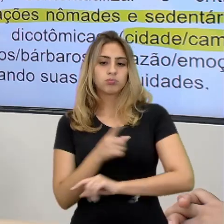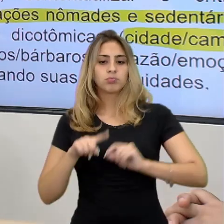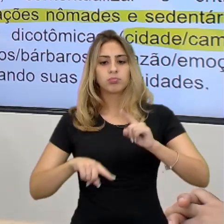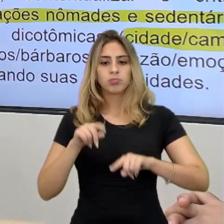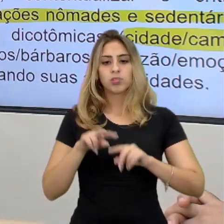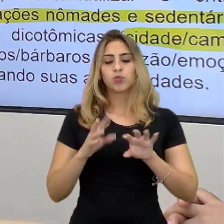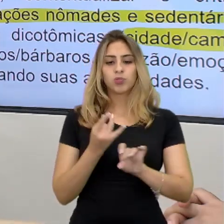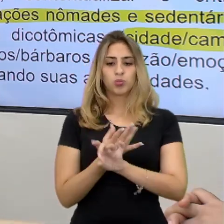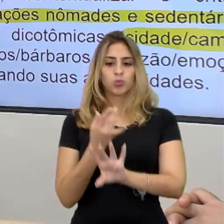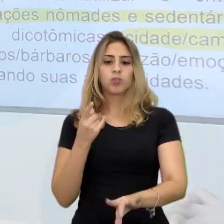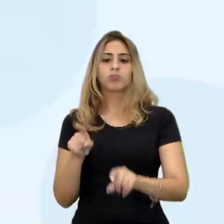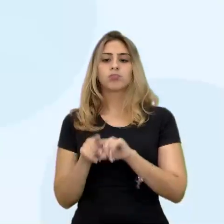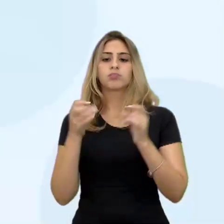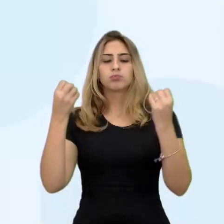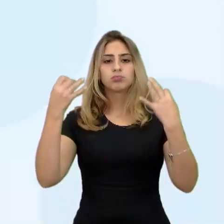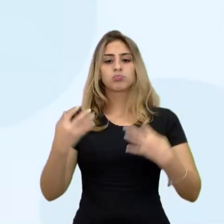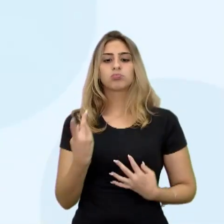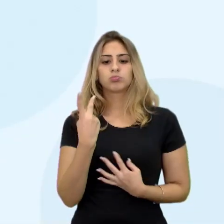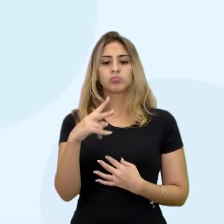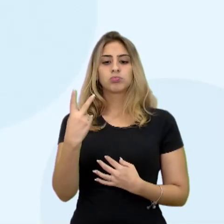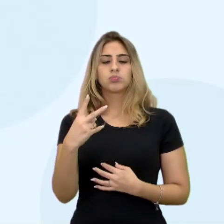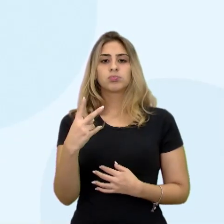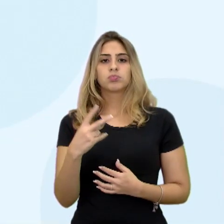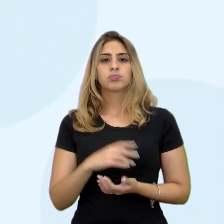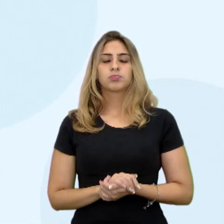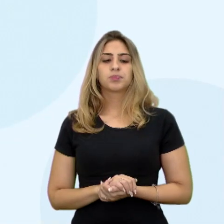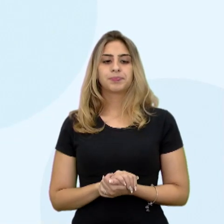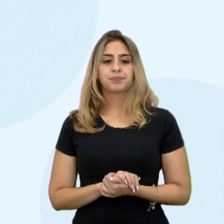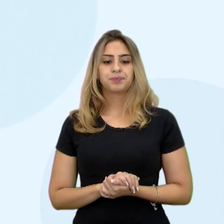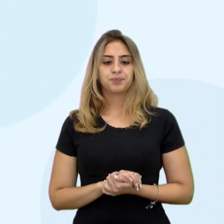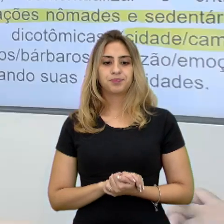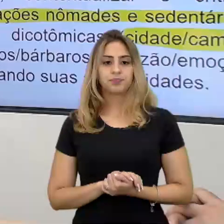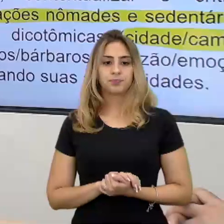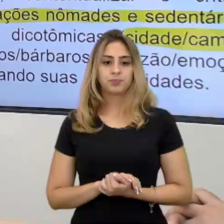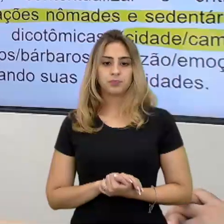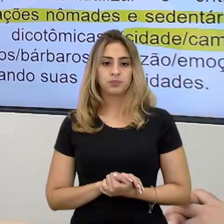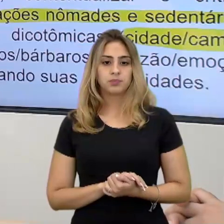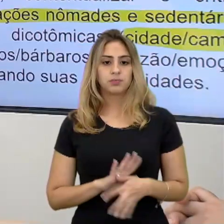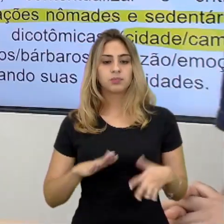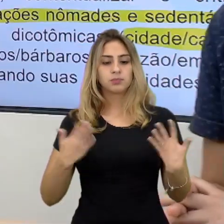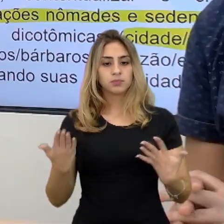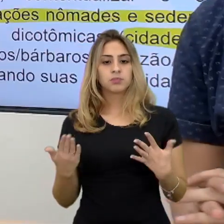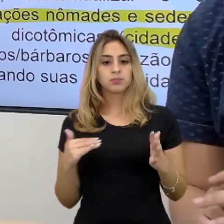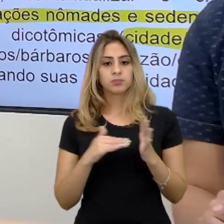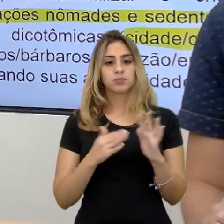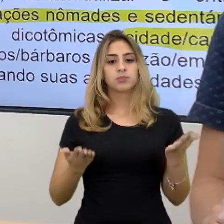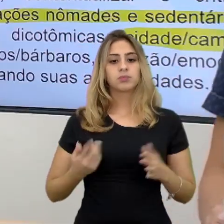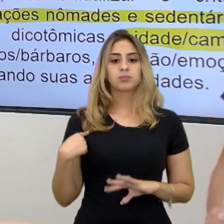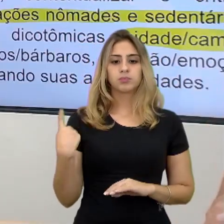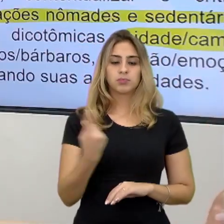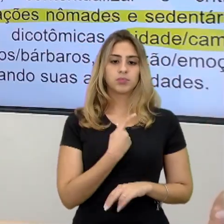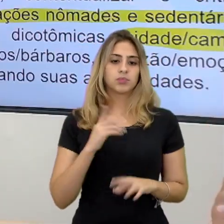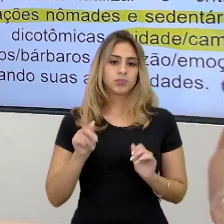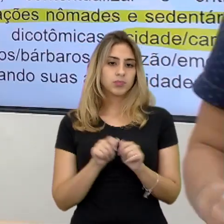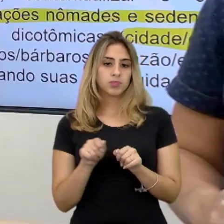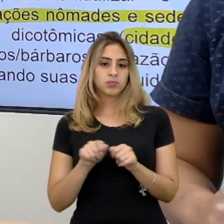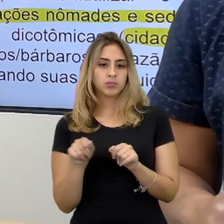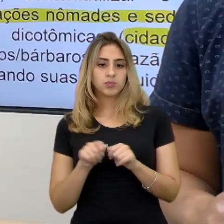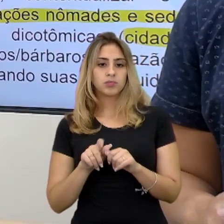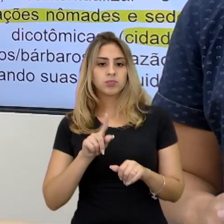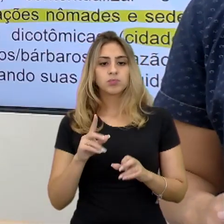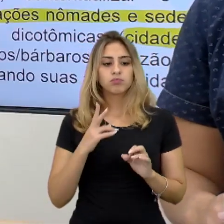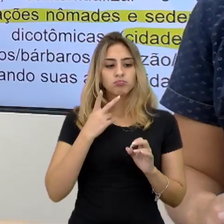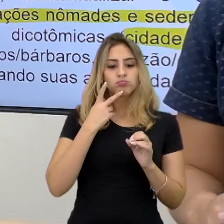virtual, explicitando as suas ambiguidades. Então, até aqui nós fizemos assim, já demonstramos